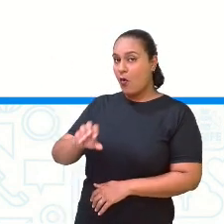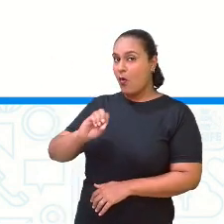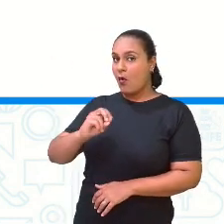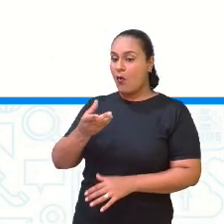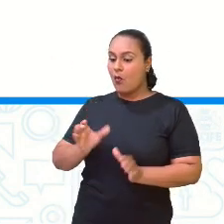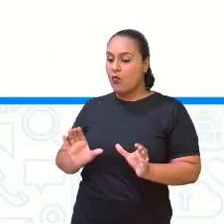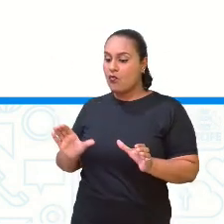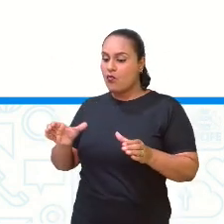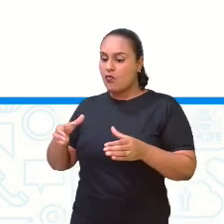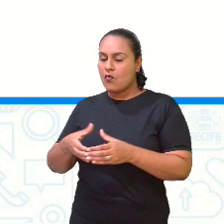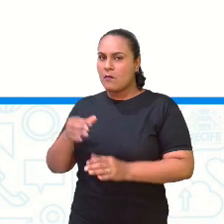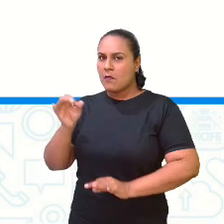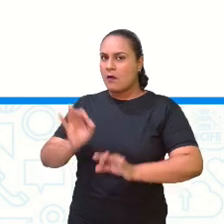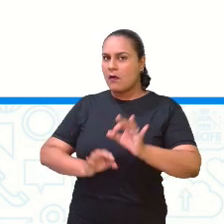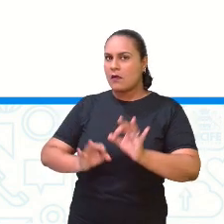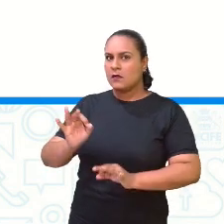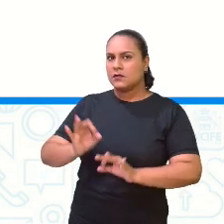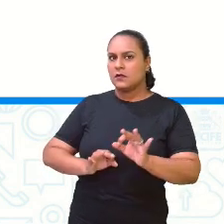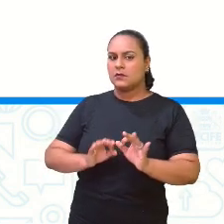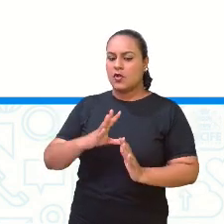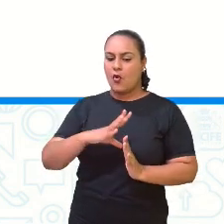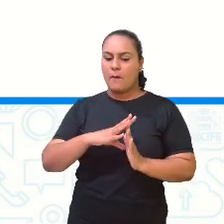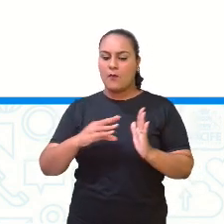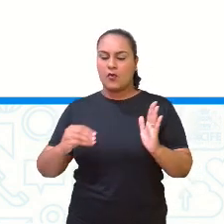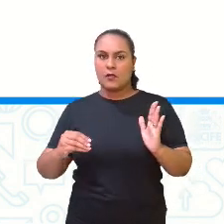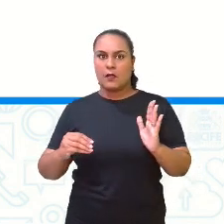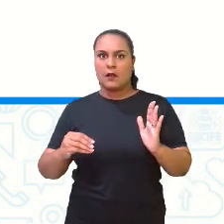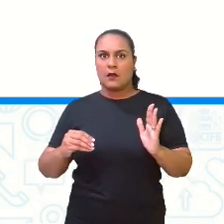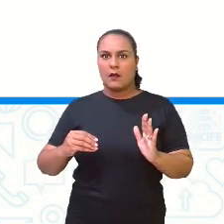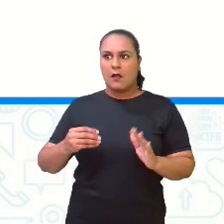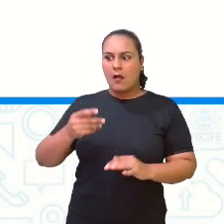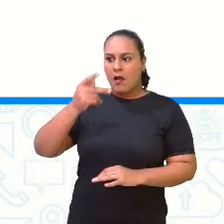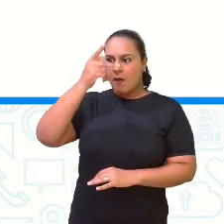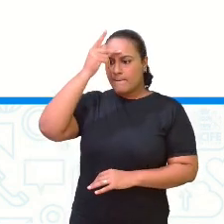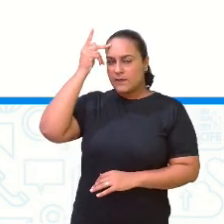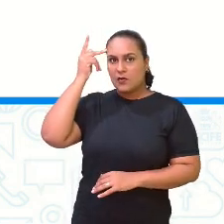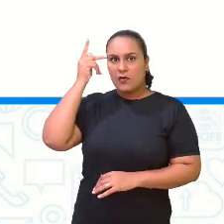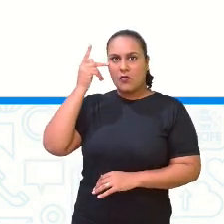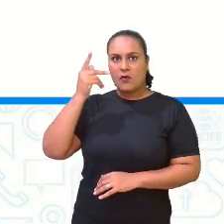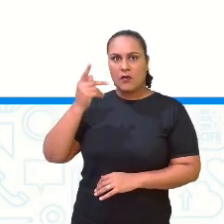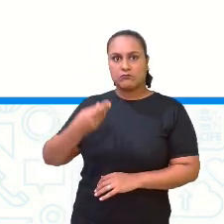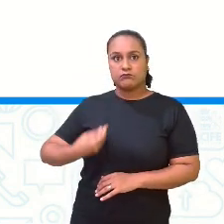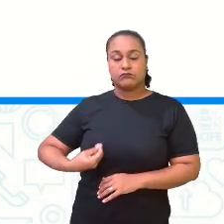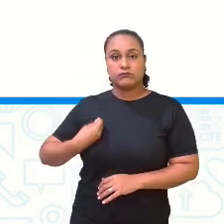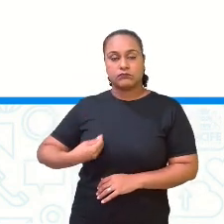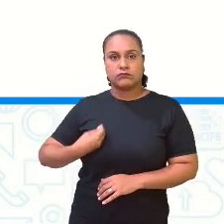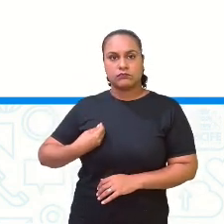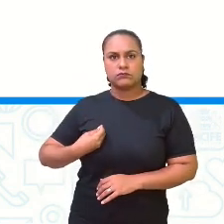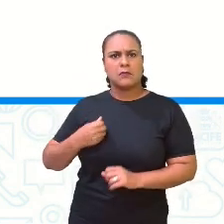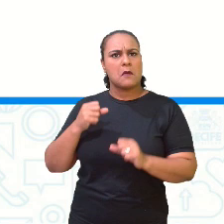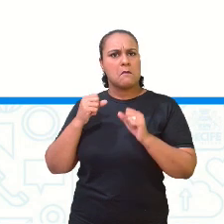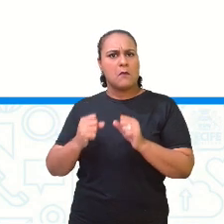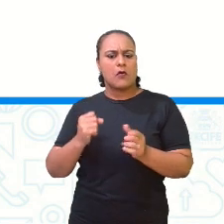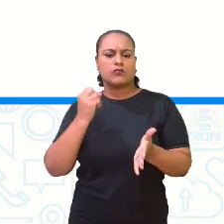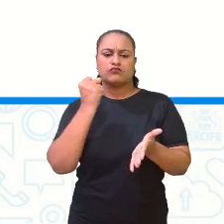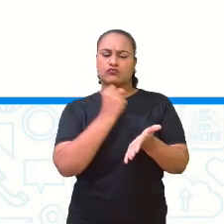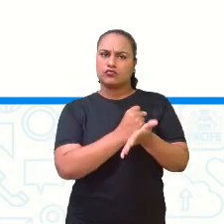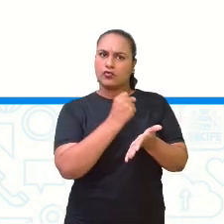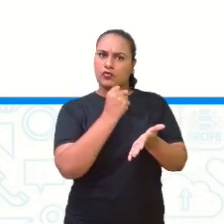grupo elaborada a partir de modelo vivo. Olha só, mas também pode vir com